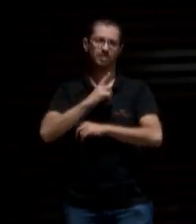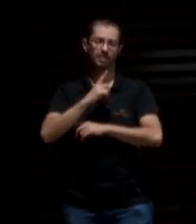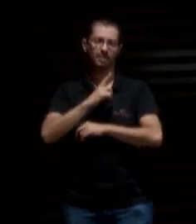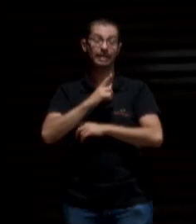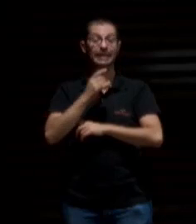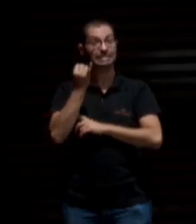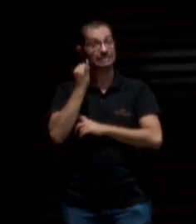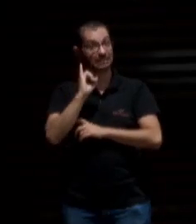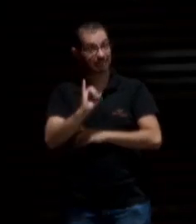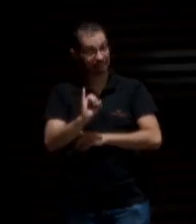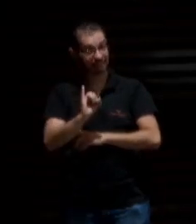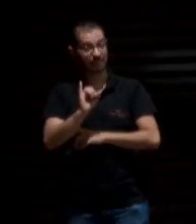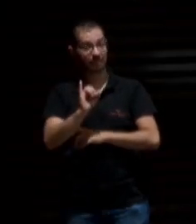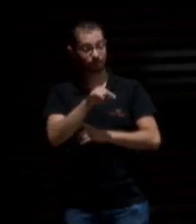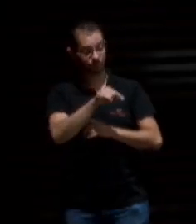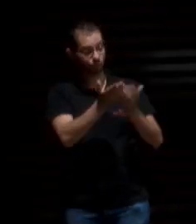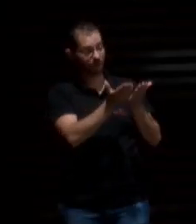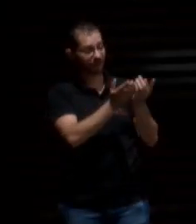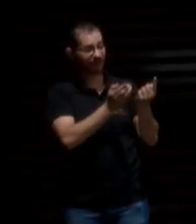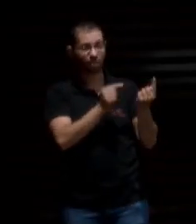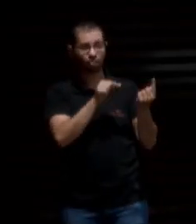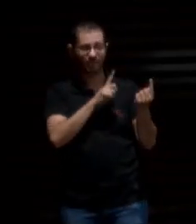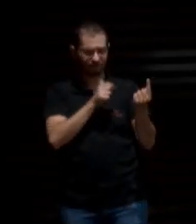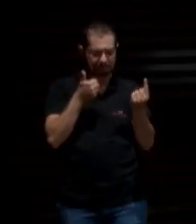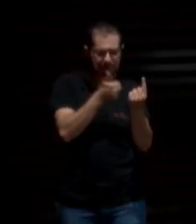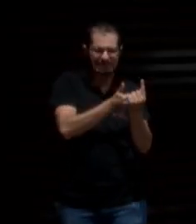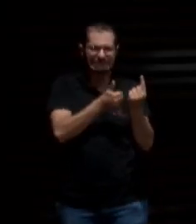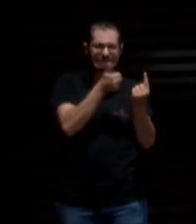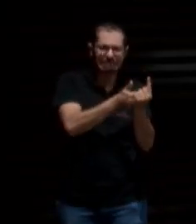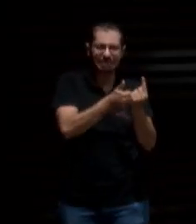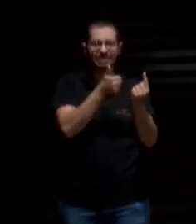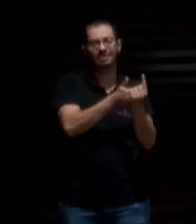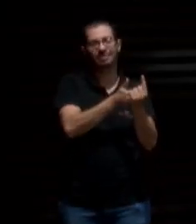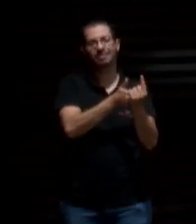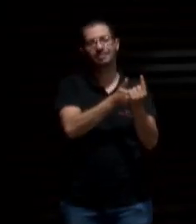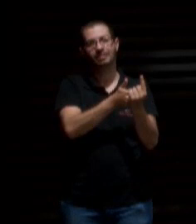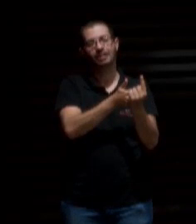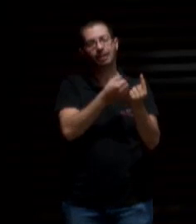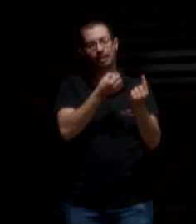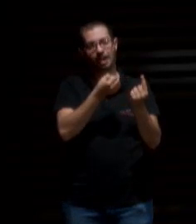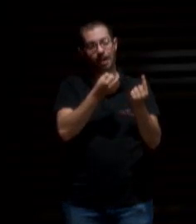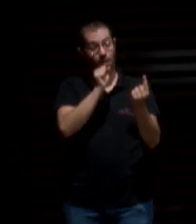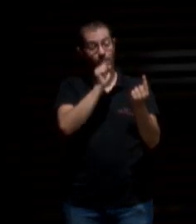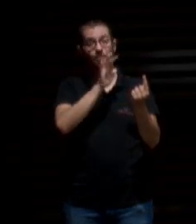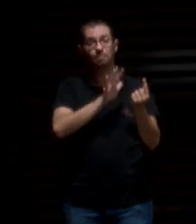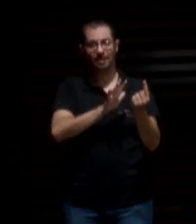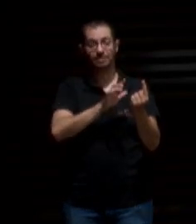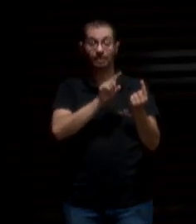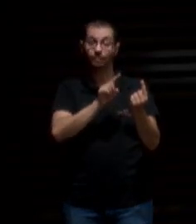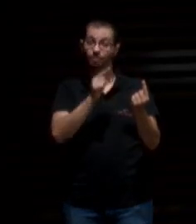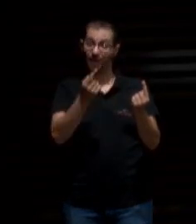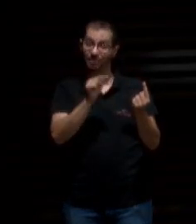evidência dessa realidade. Logo, sofrer como cristão é uma alegria. A alegria do cristão, meus